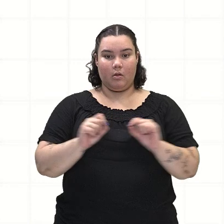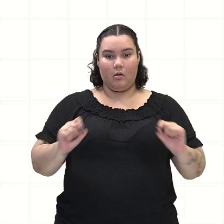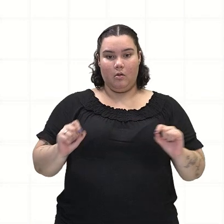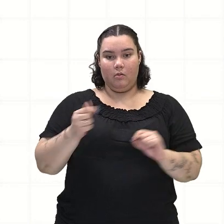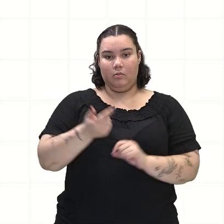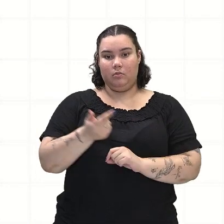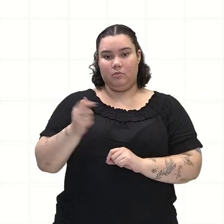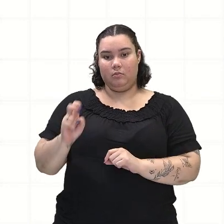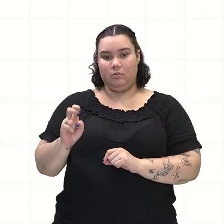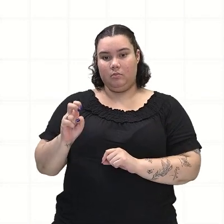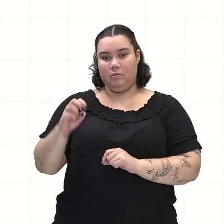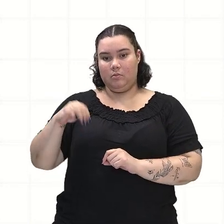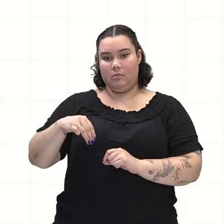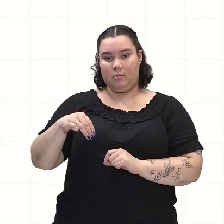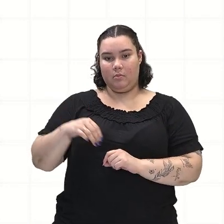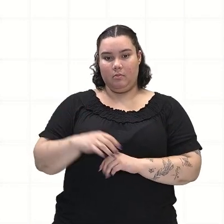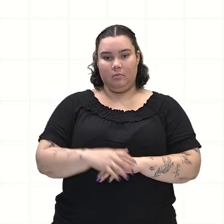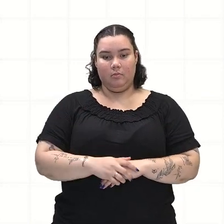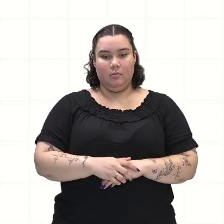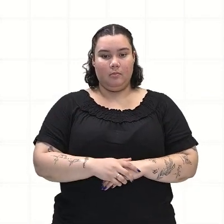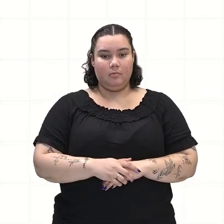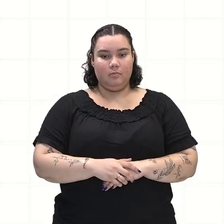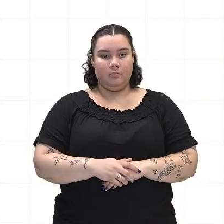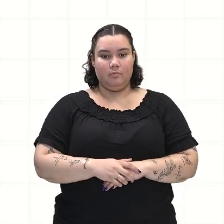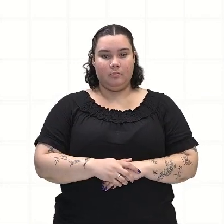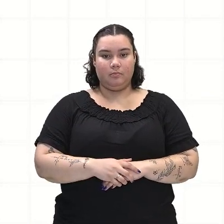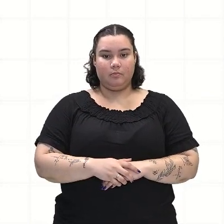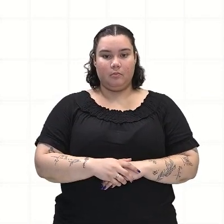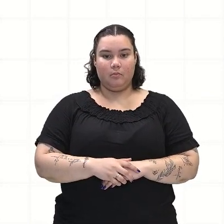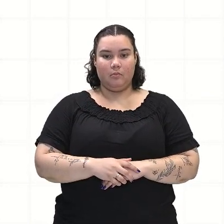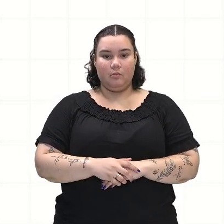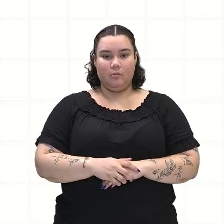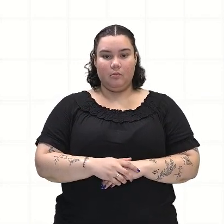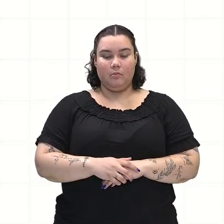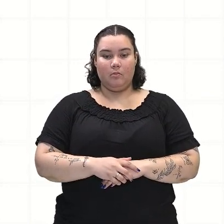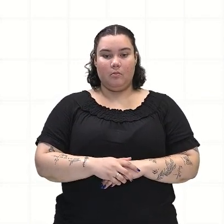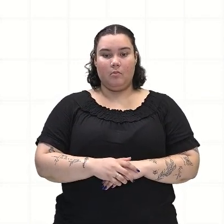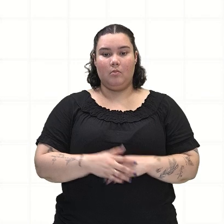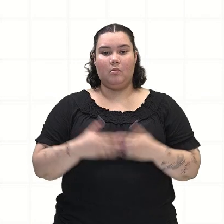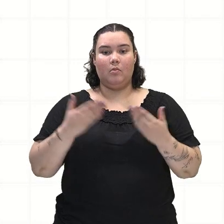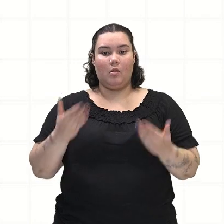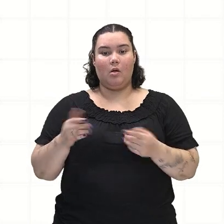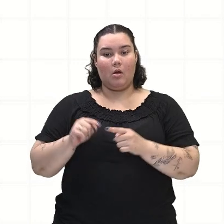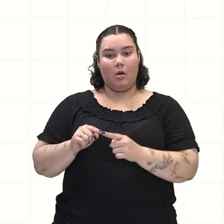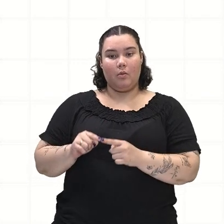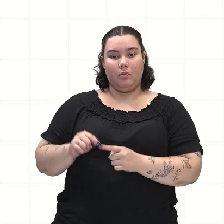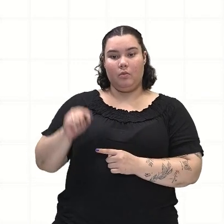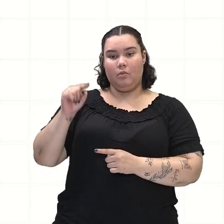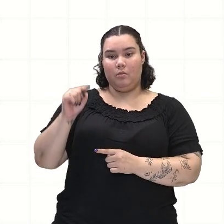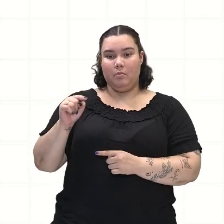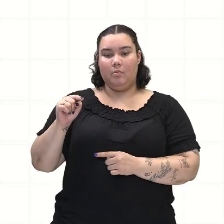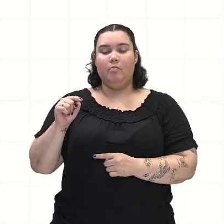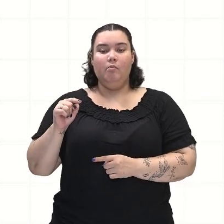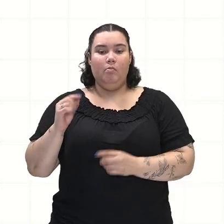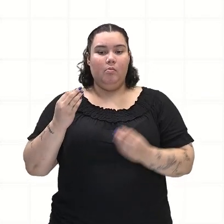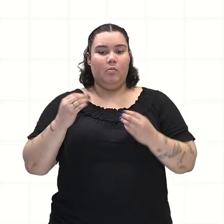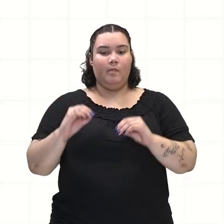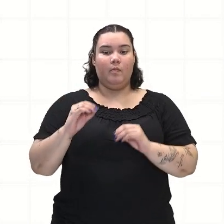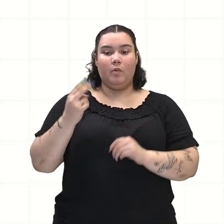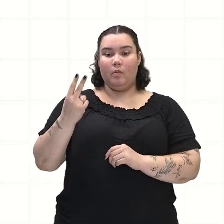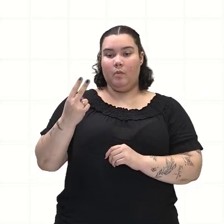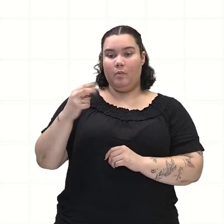metros, opa, ia escrevendo a palavra 25 metros, e de altura, vamos